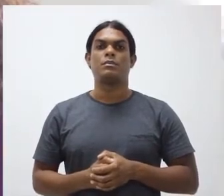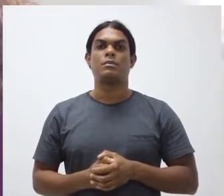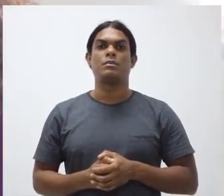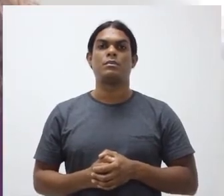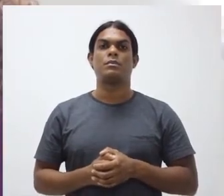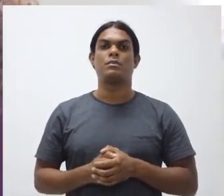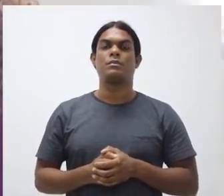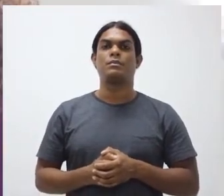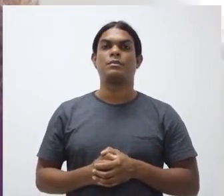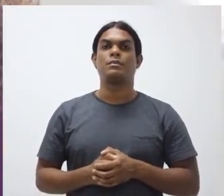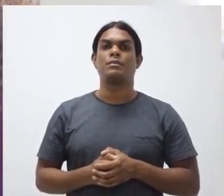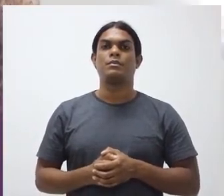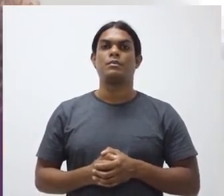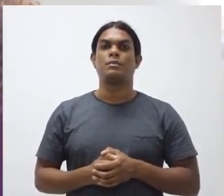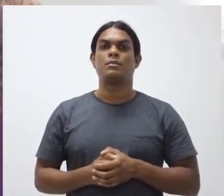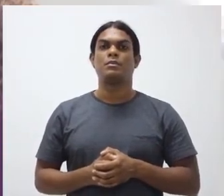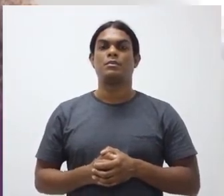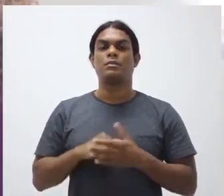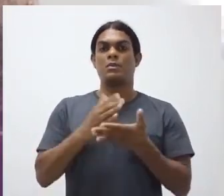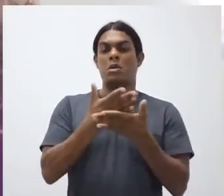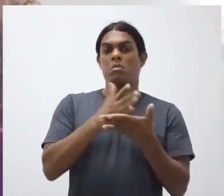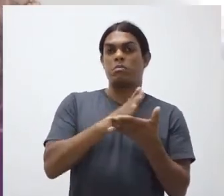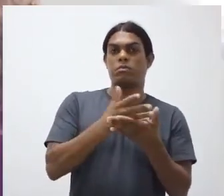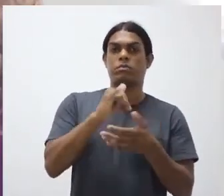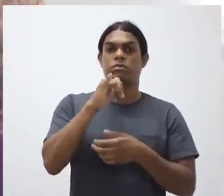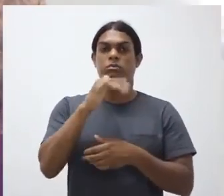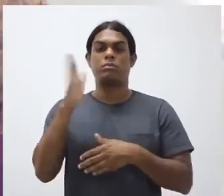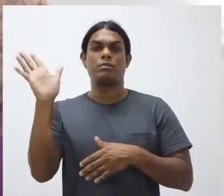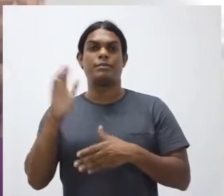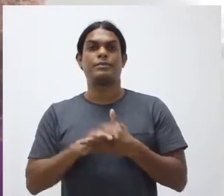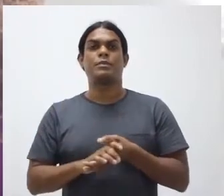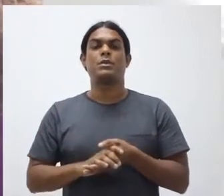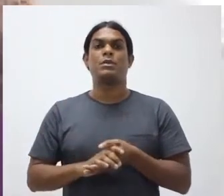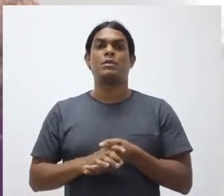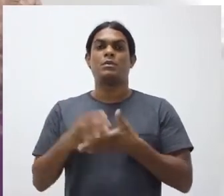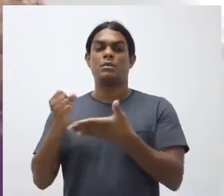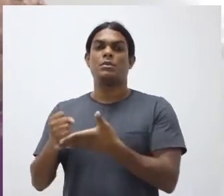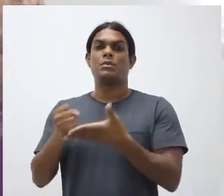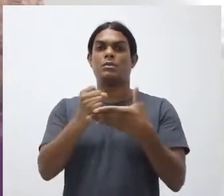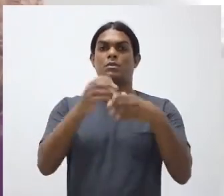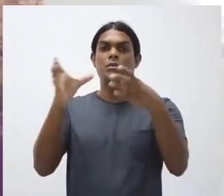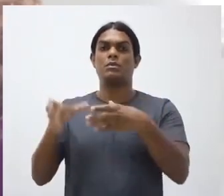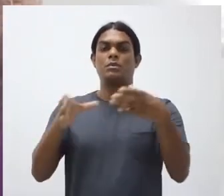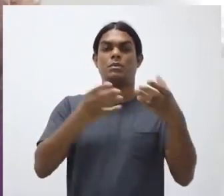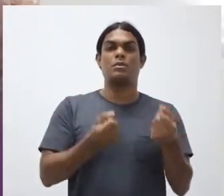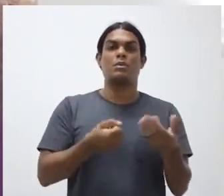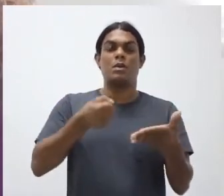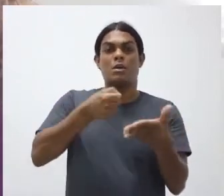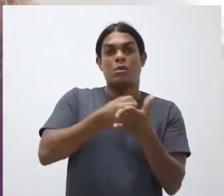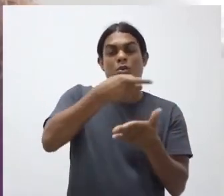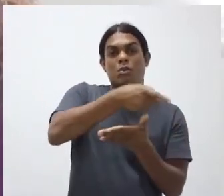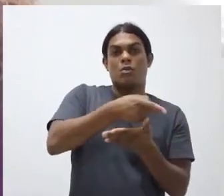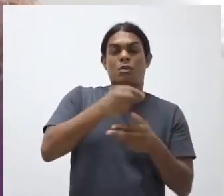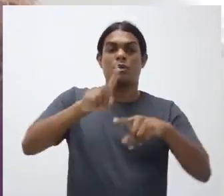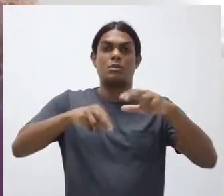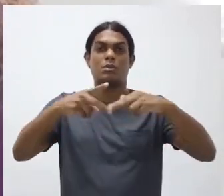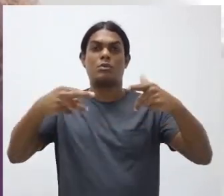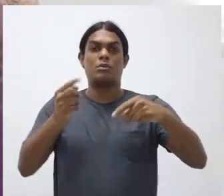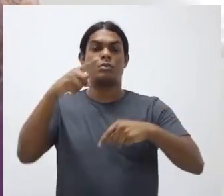Vamos ver aqui algumas informações. Trata-se de uma transferência ou uma compra de produtos que venham da